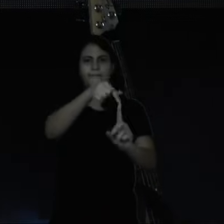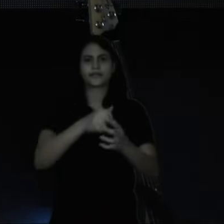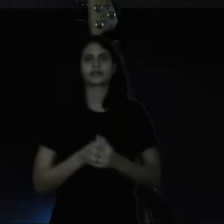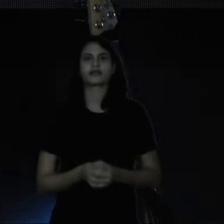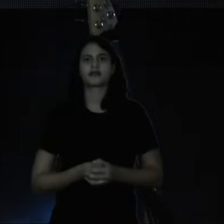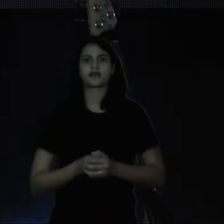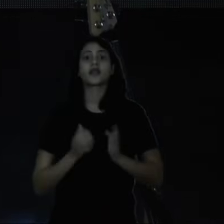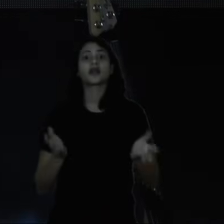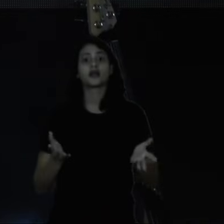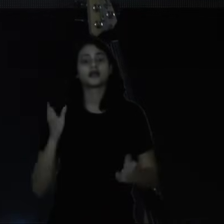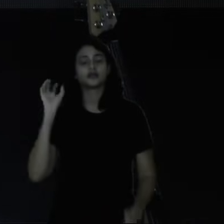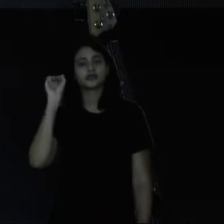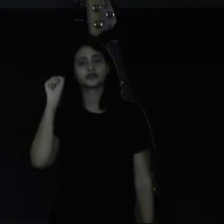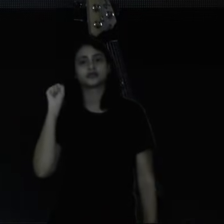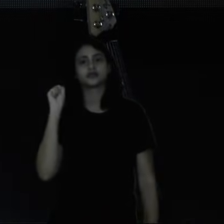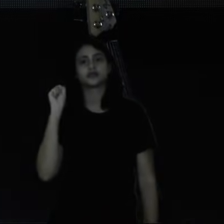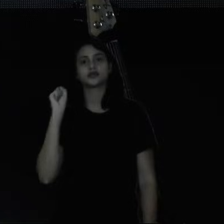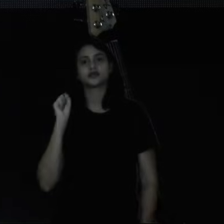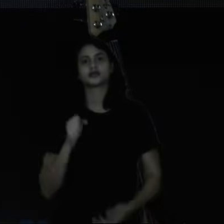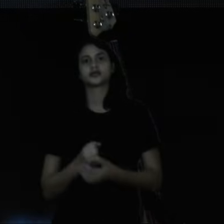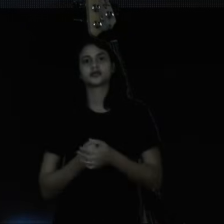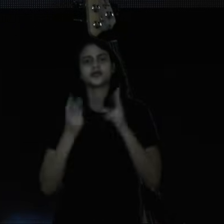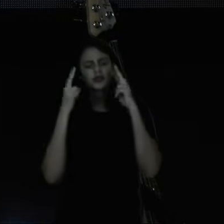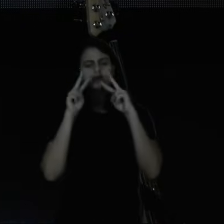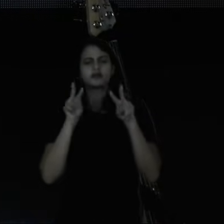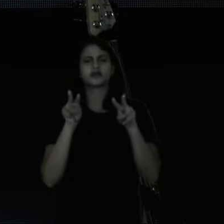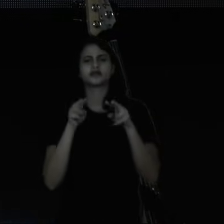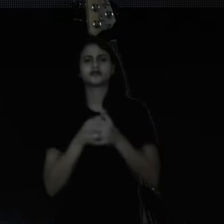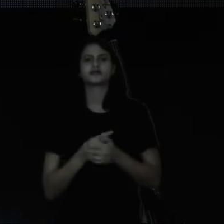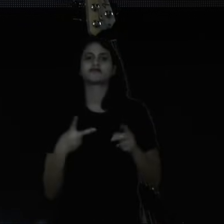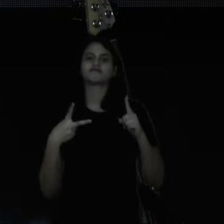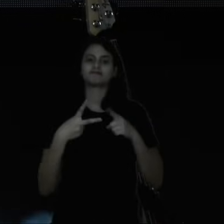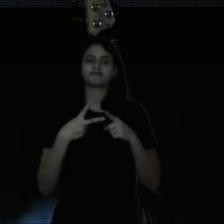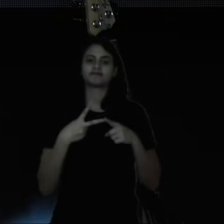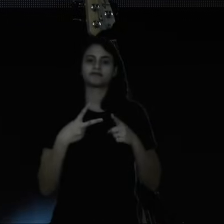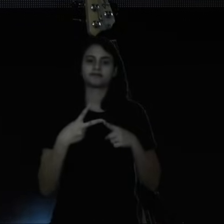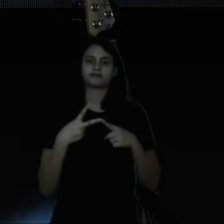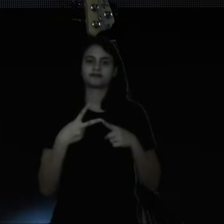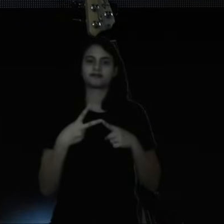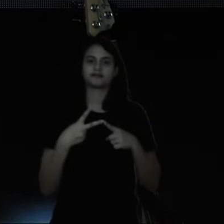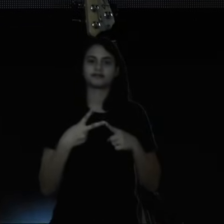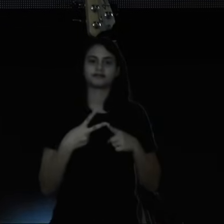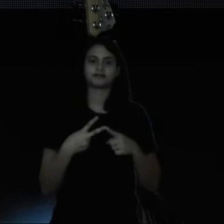Agora escuta, identifica. Foi o que aconteceu. Segundo,